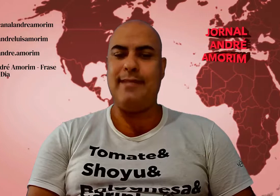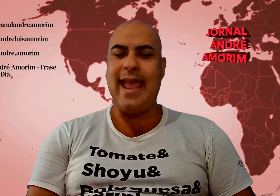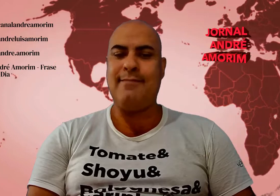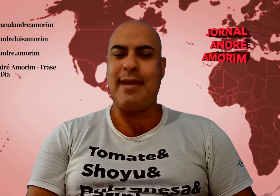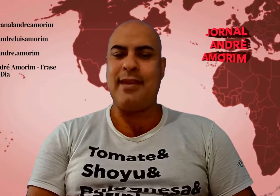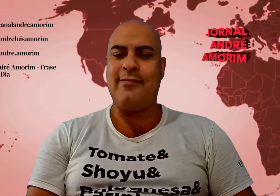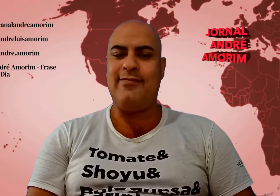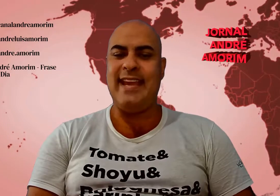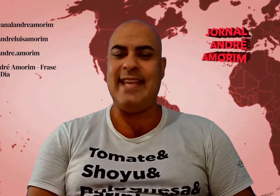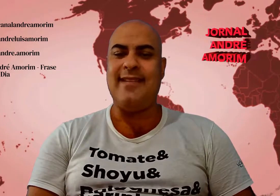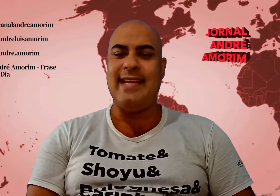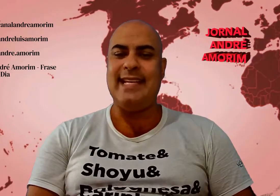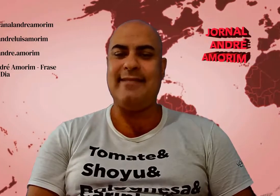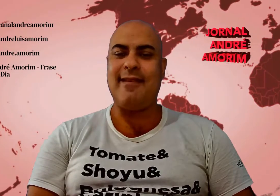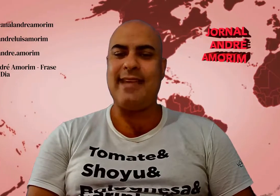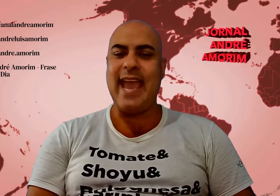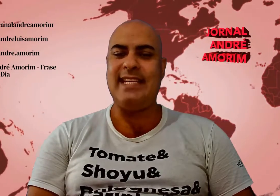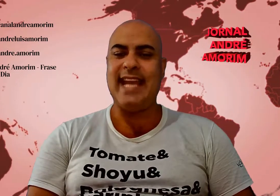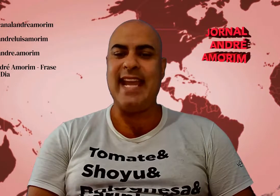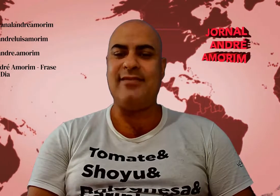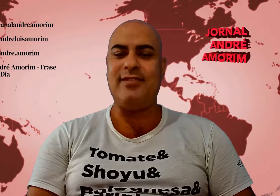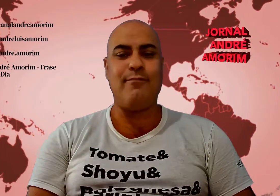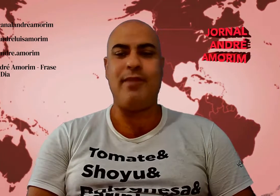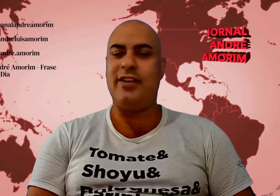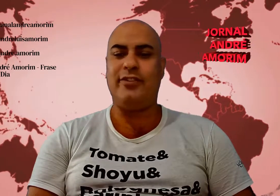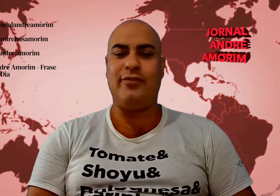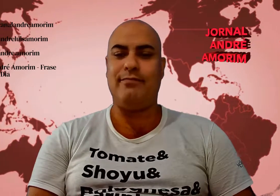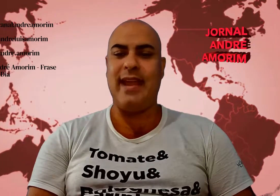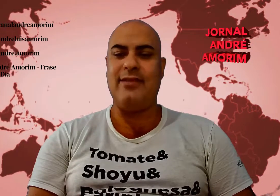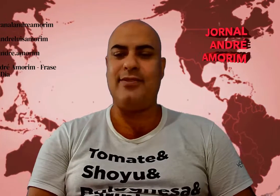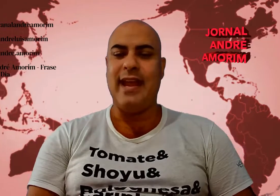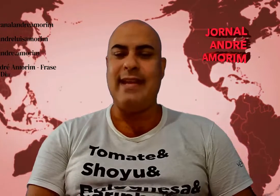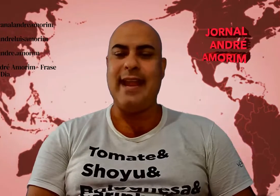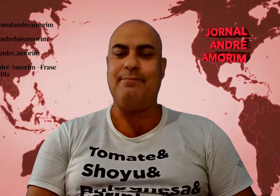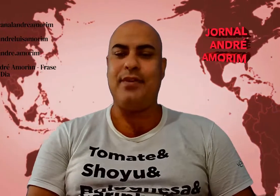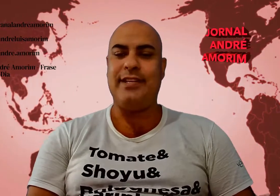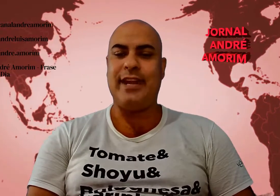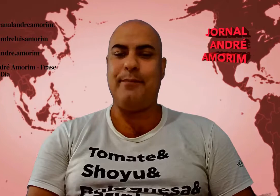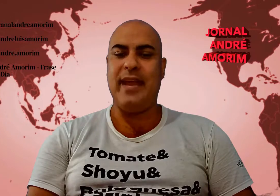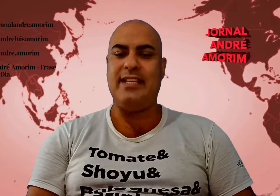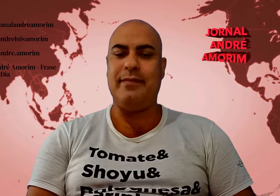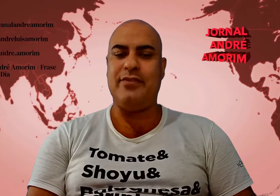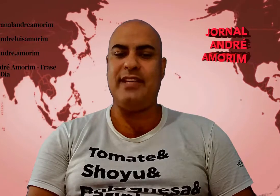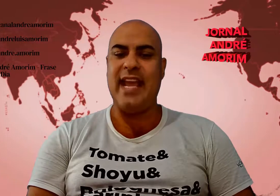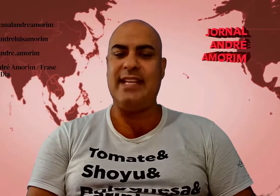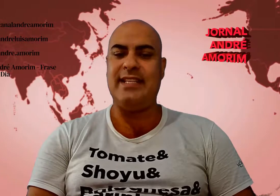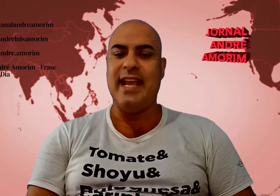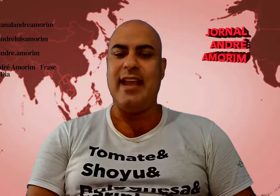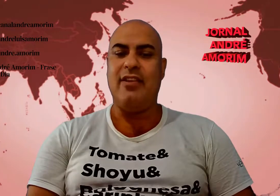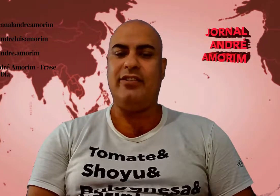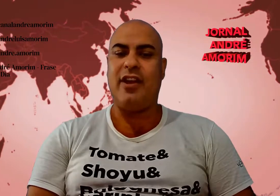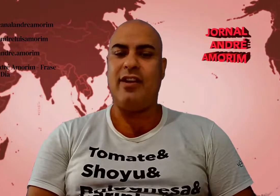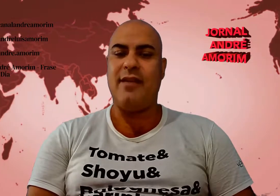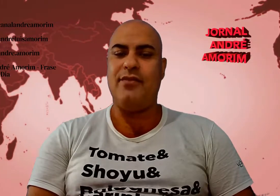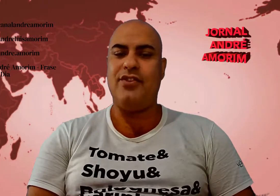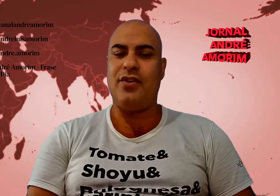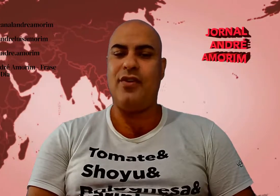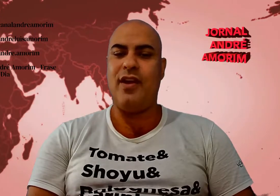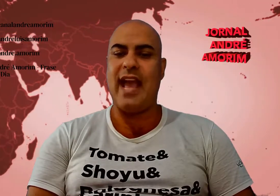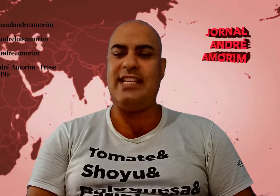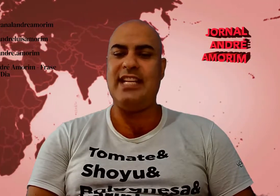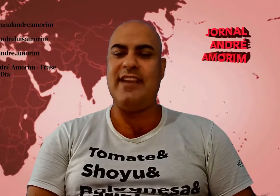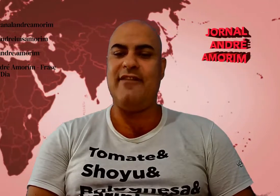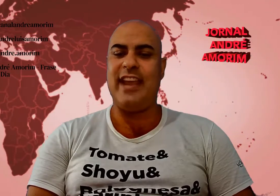tem problema, meu filho. De qualquer jeito, não posso comê-los. Depois que eu perdi meus dentes, eu só lambo